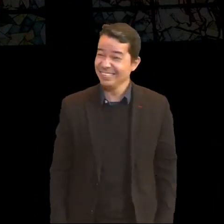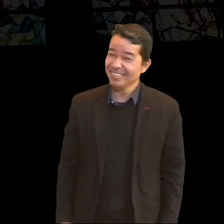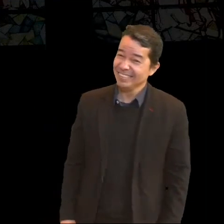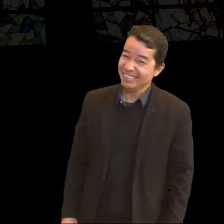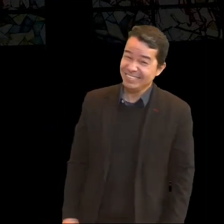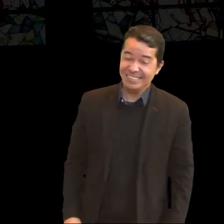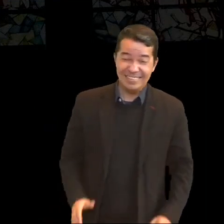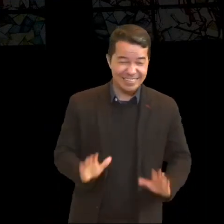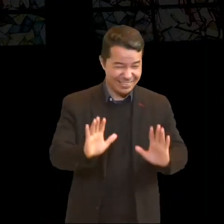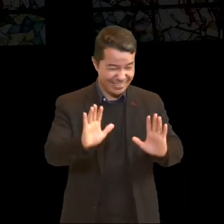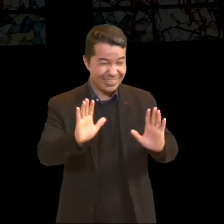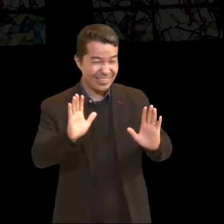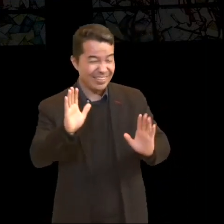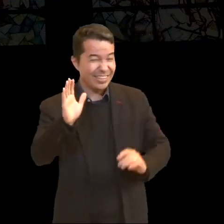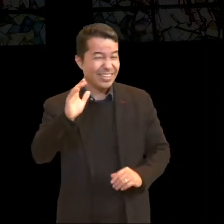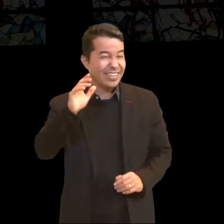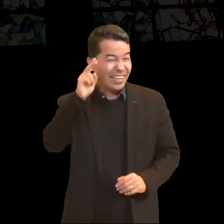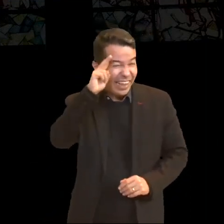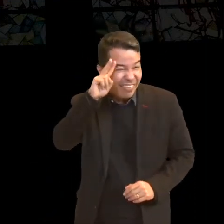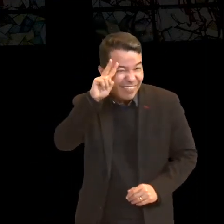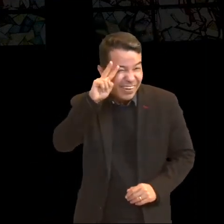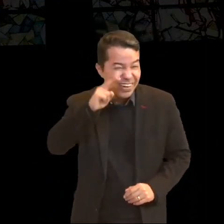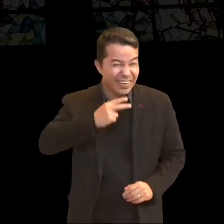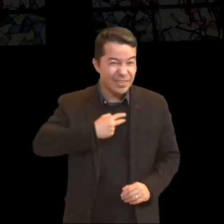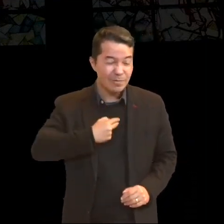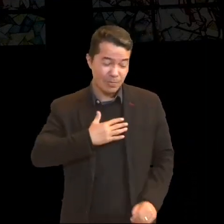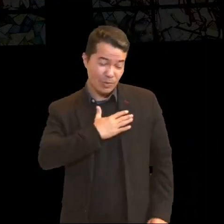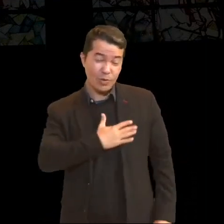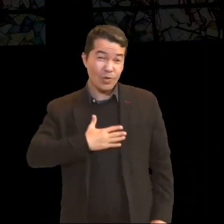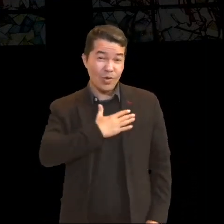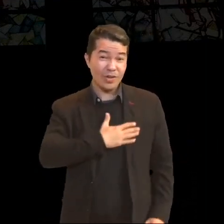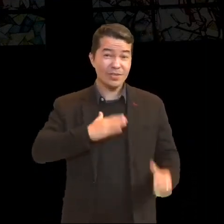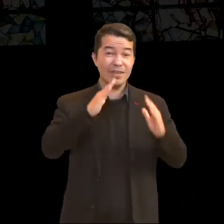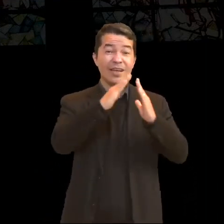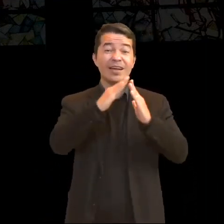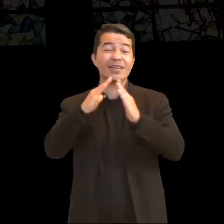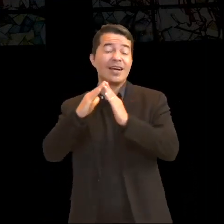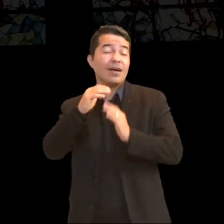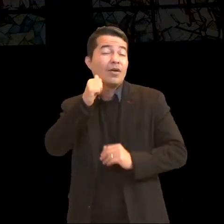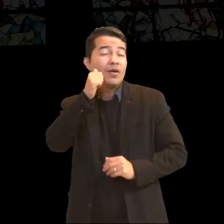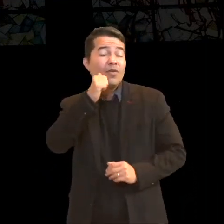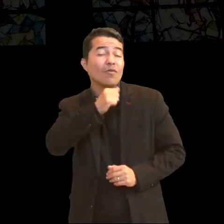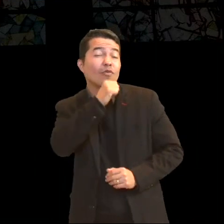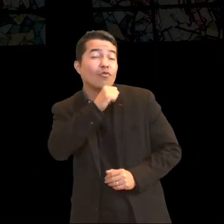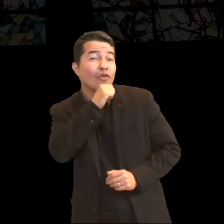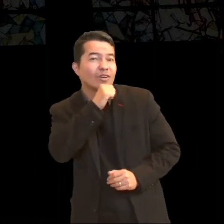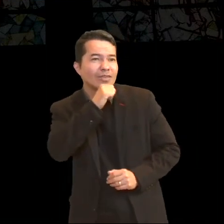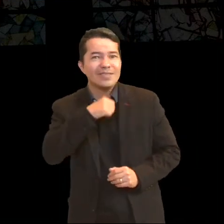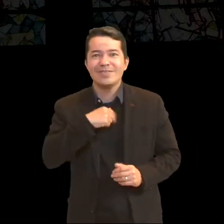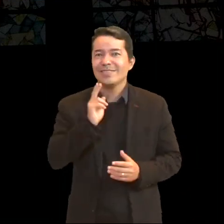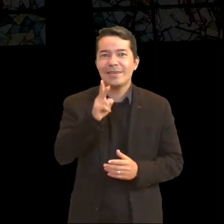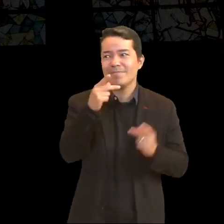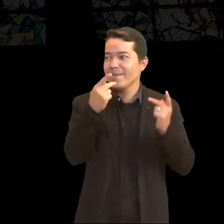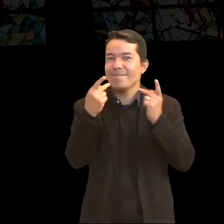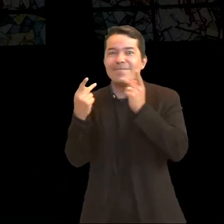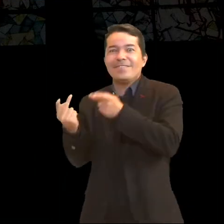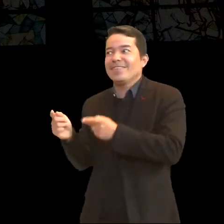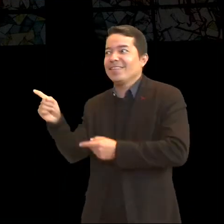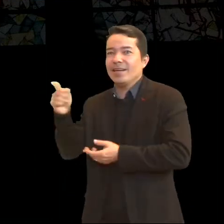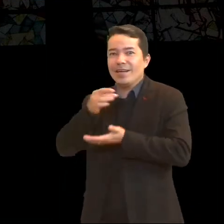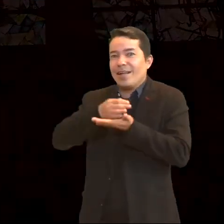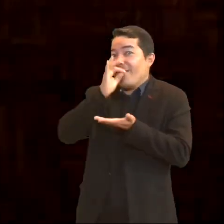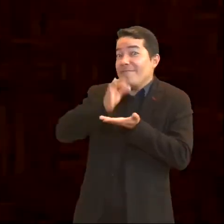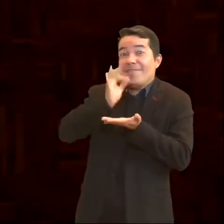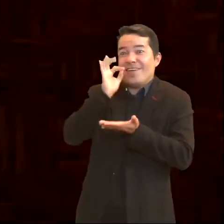eu gostava de tomar café na casa da minha avó. Ela morava a 4 quadras da minha casa e a vovó tinha um jeito de fazer o café